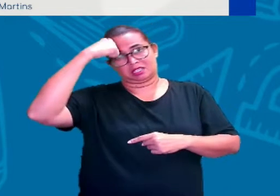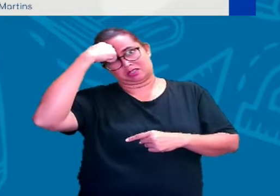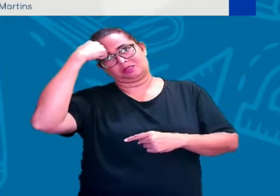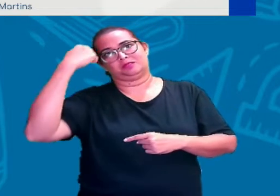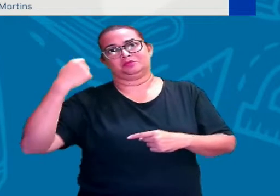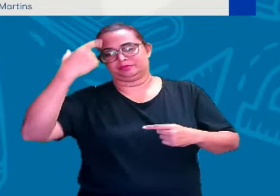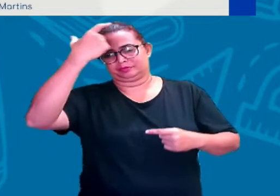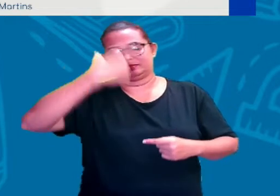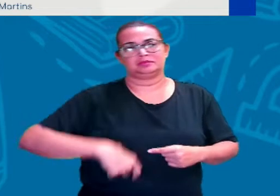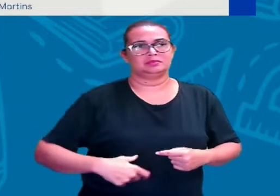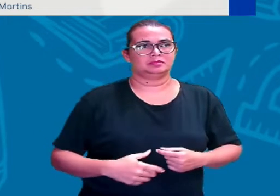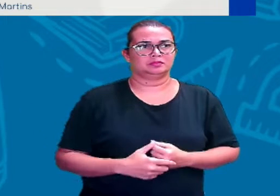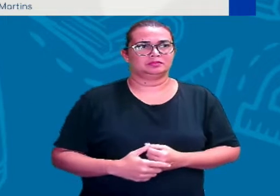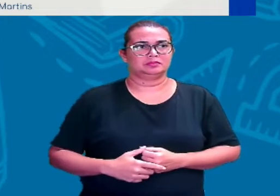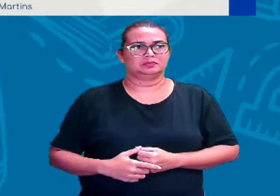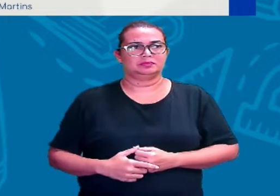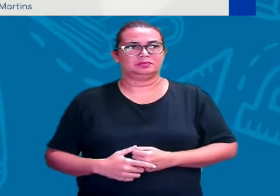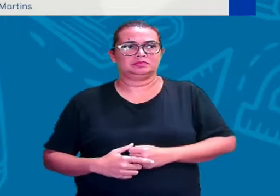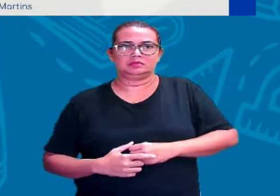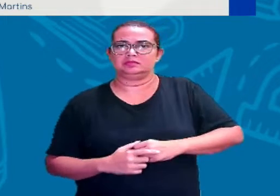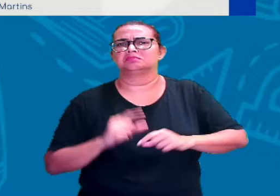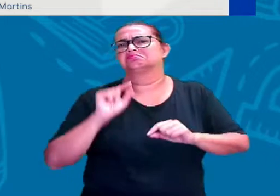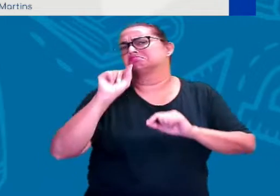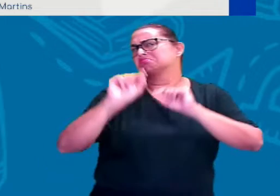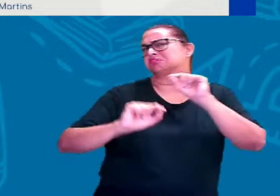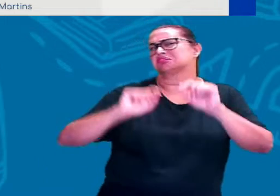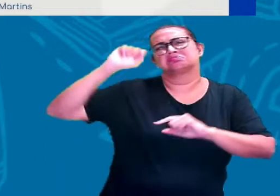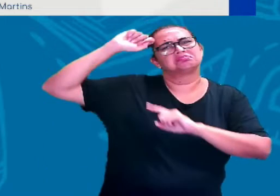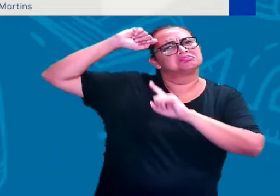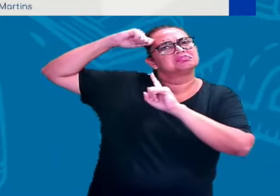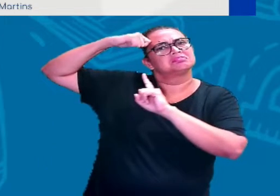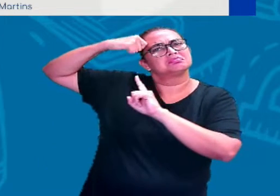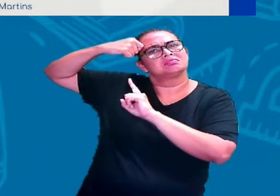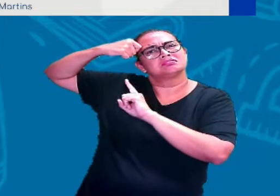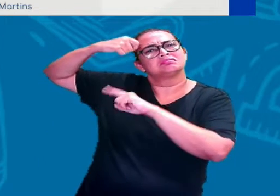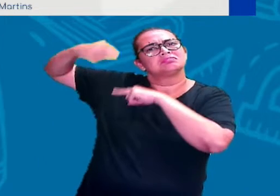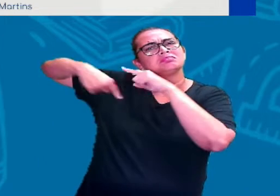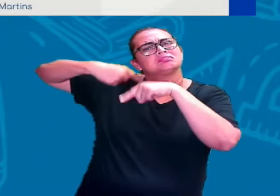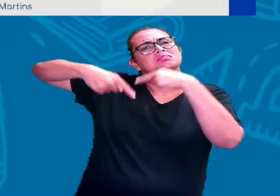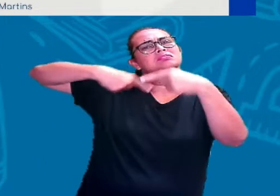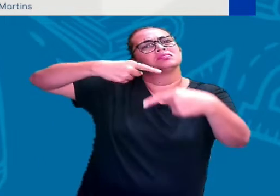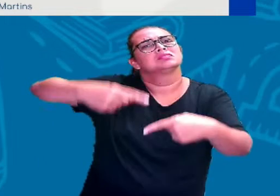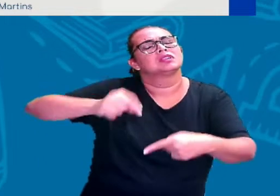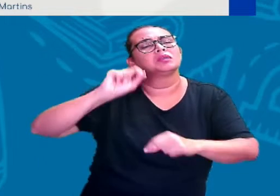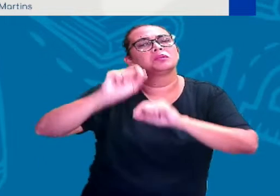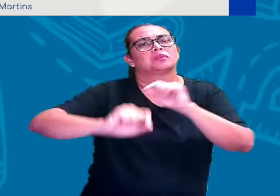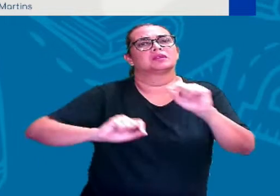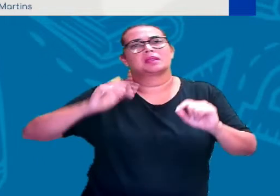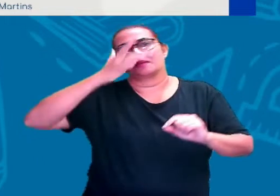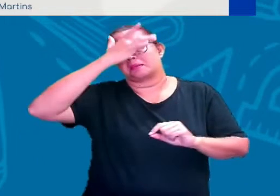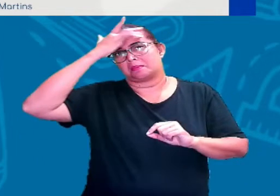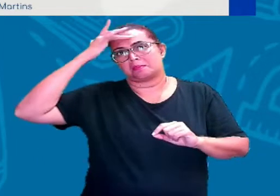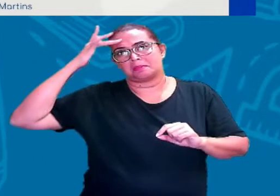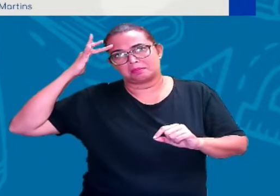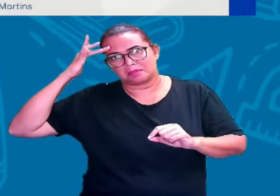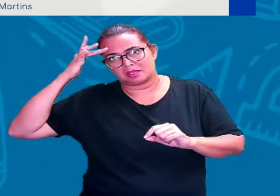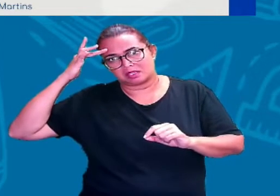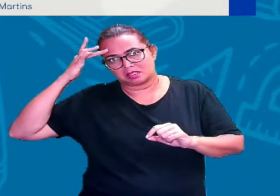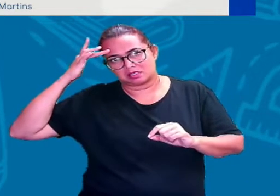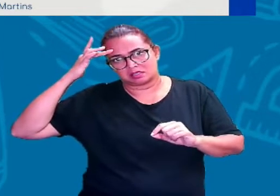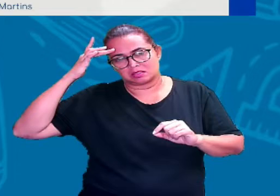E aí, afrodescendente, o que é, professora, afrodescendente? Então, são pessoas que descendem